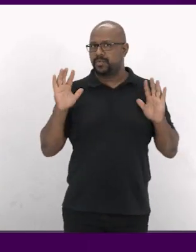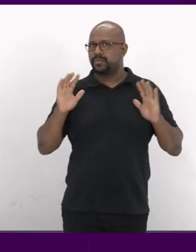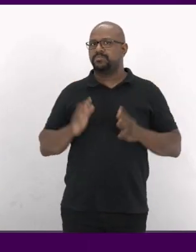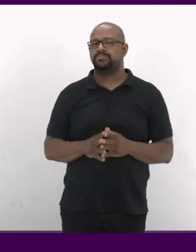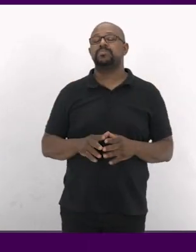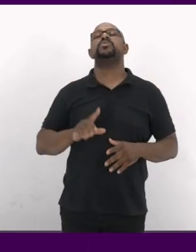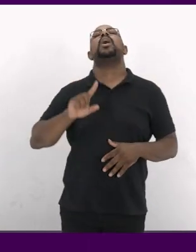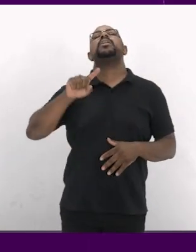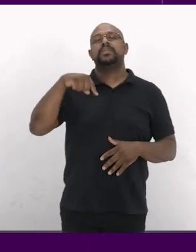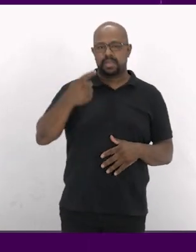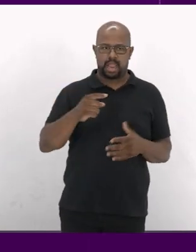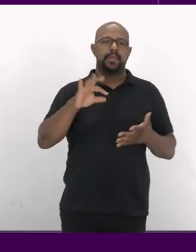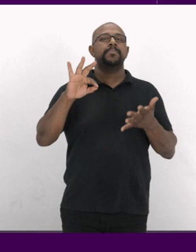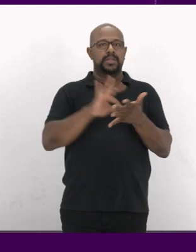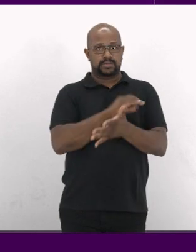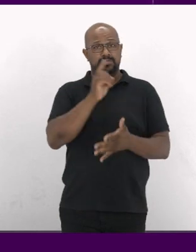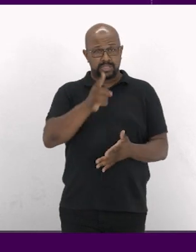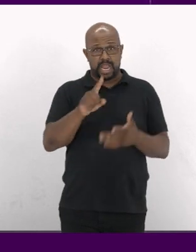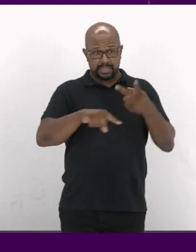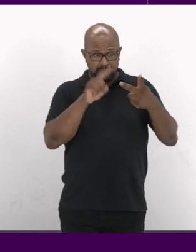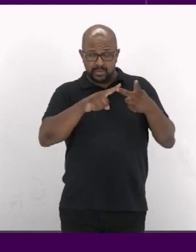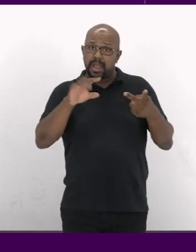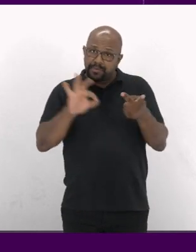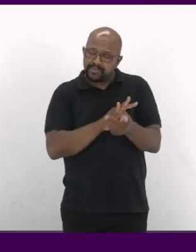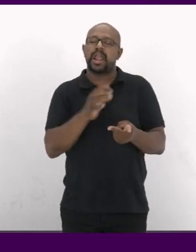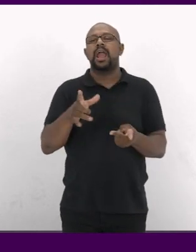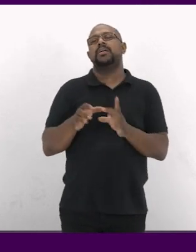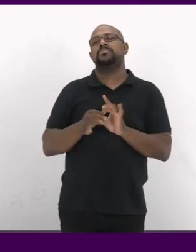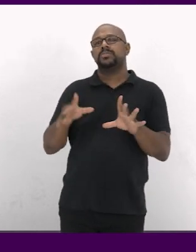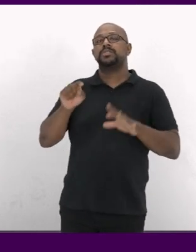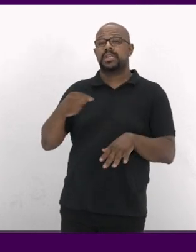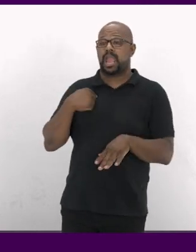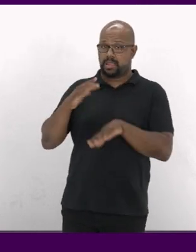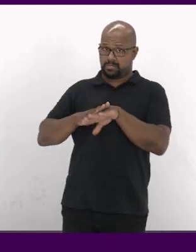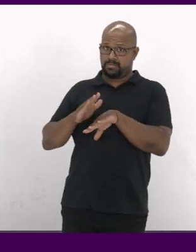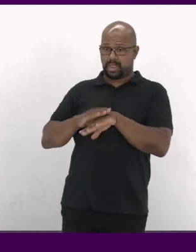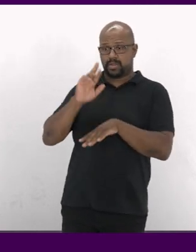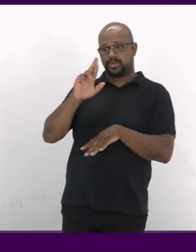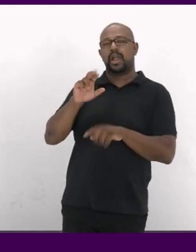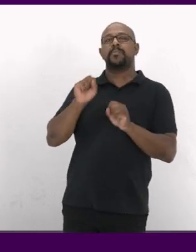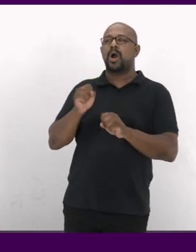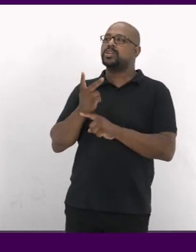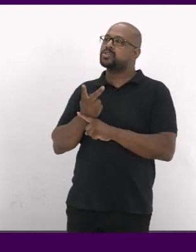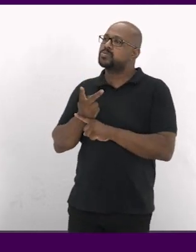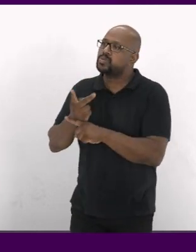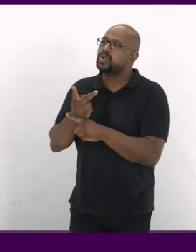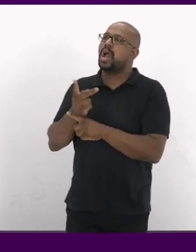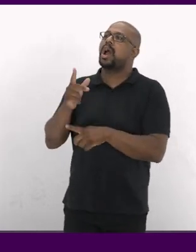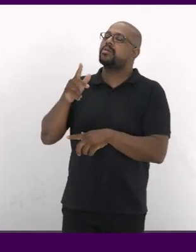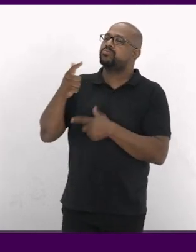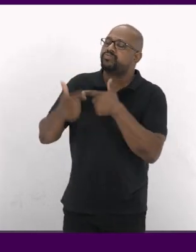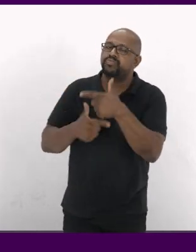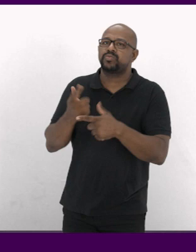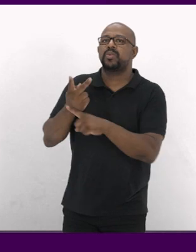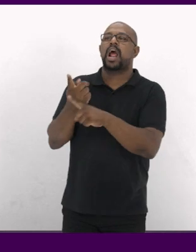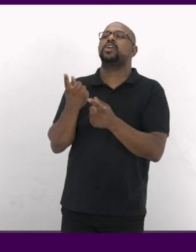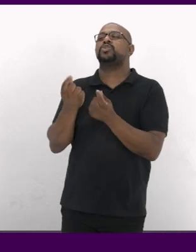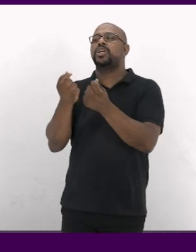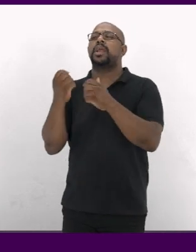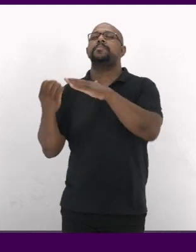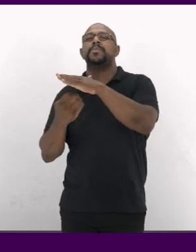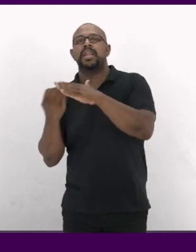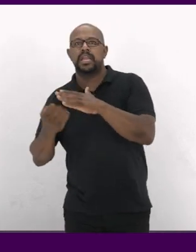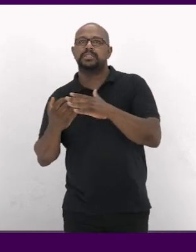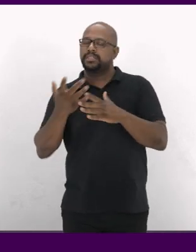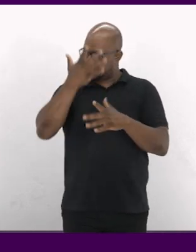realização. Só então, com a aprovação da CNIC, o projeto é deferido e o proponente poderá captar os recursos junto a empresas e